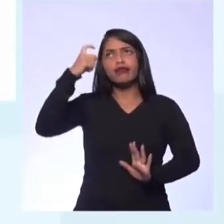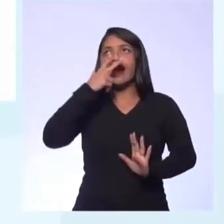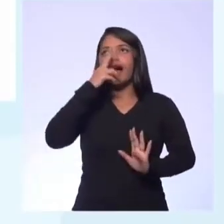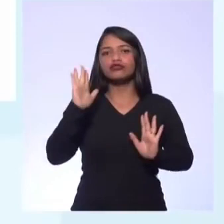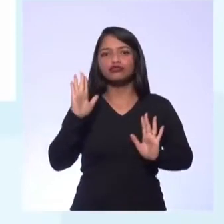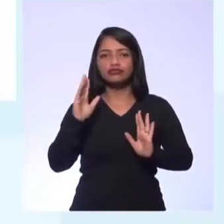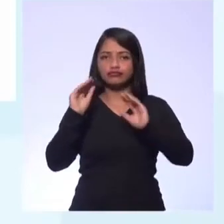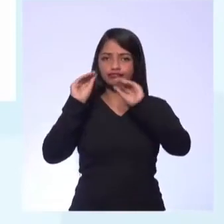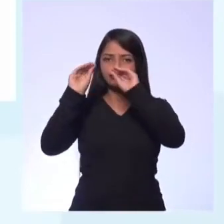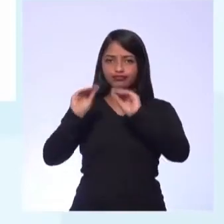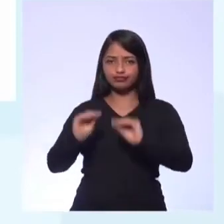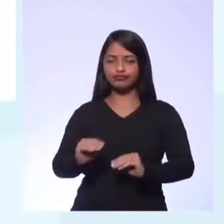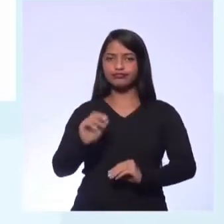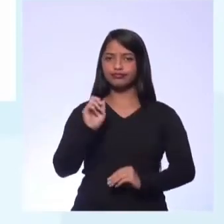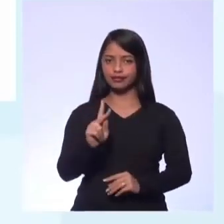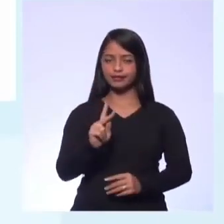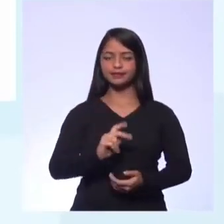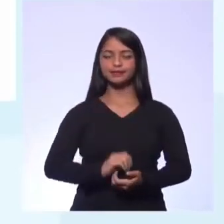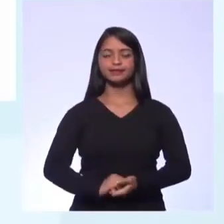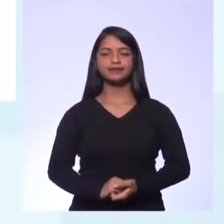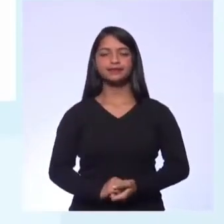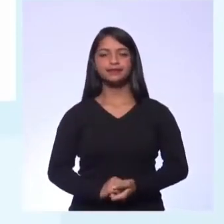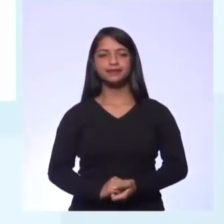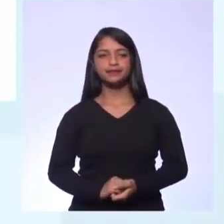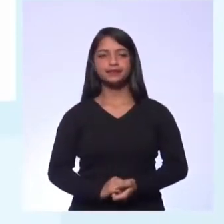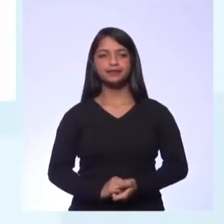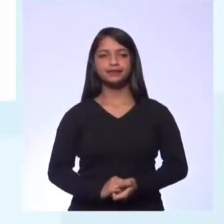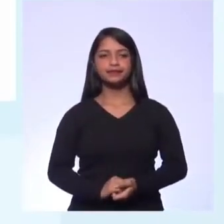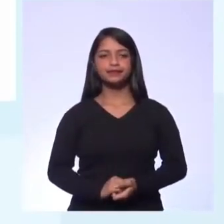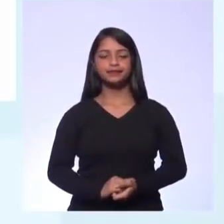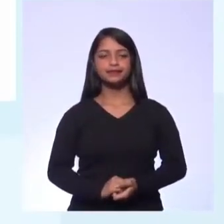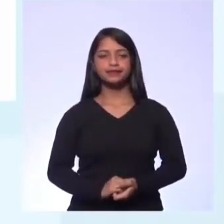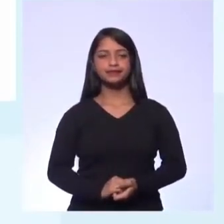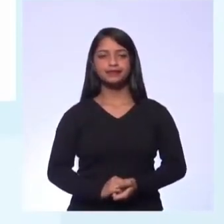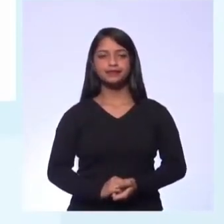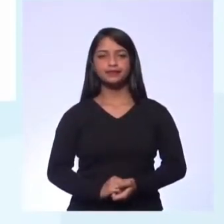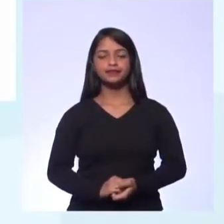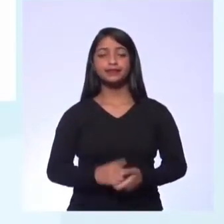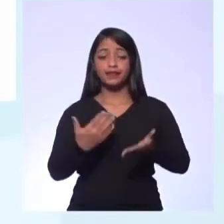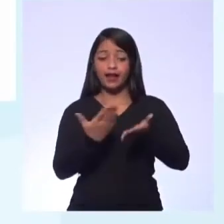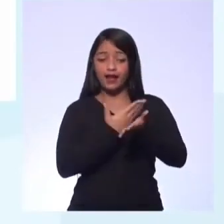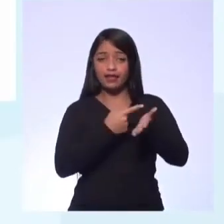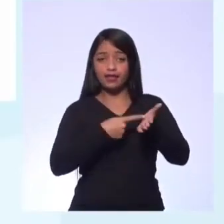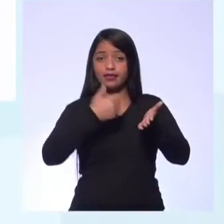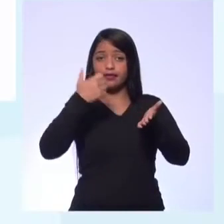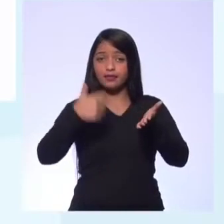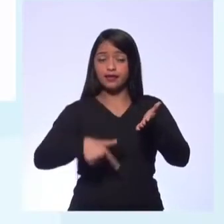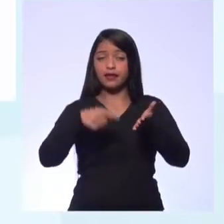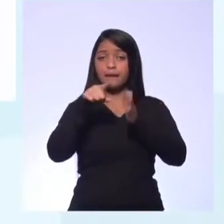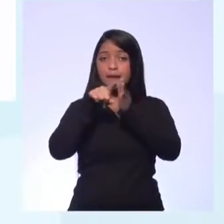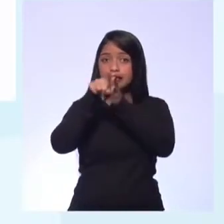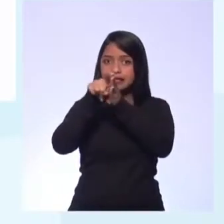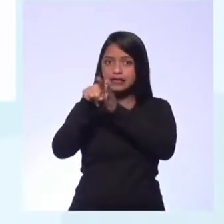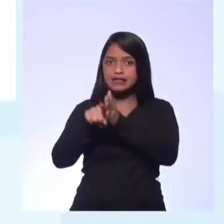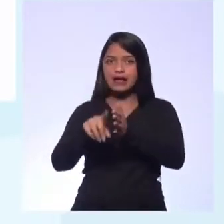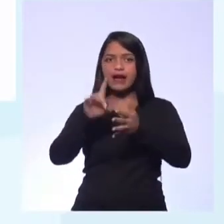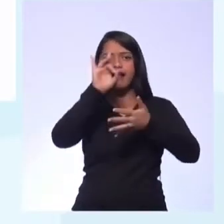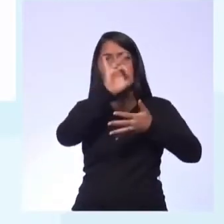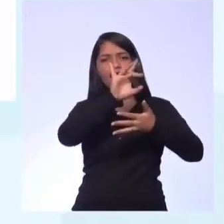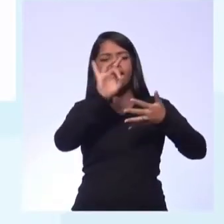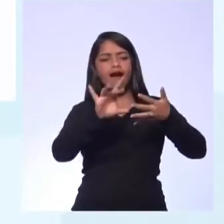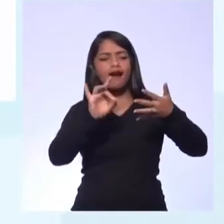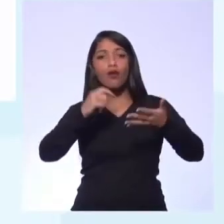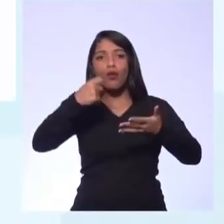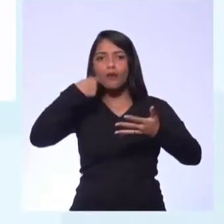research the origin of each of them Então, faça a pesquisa com a origem de cada um and fill the